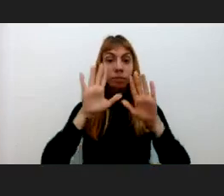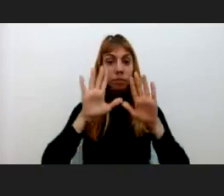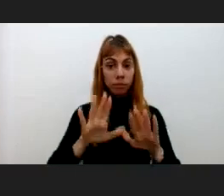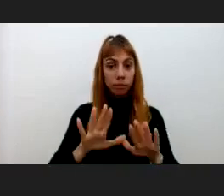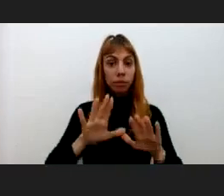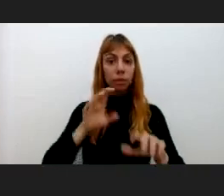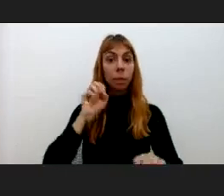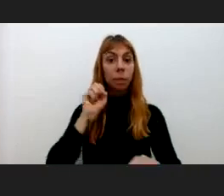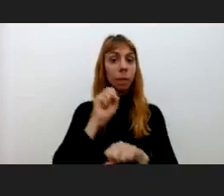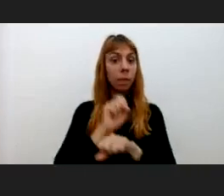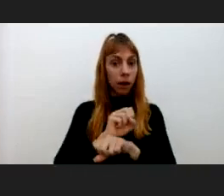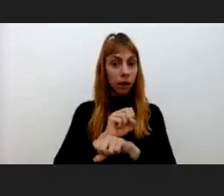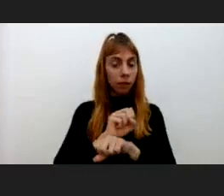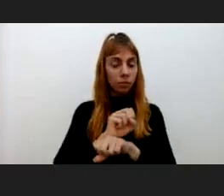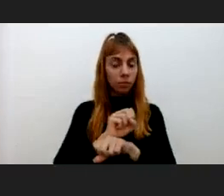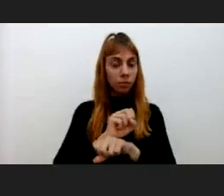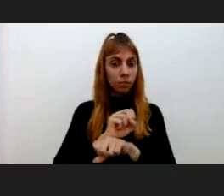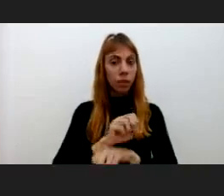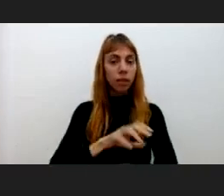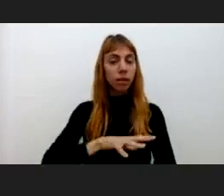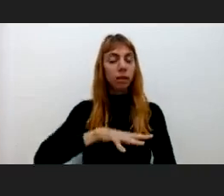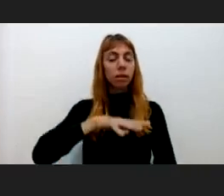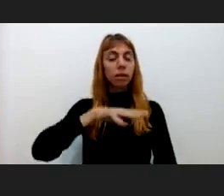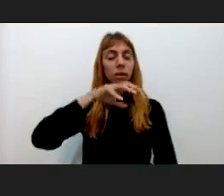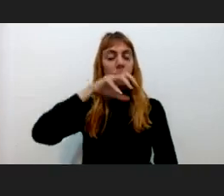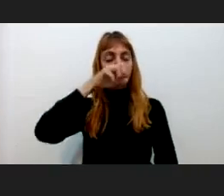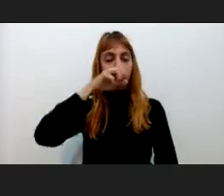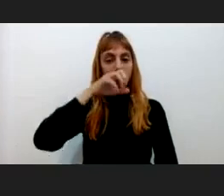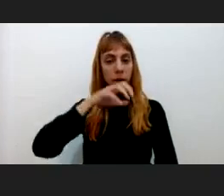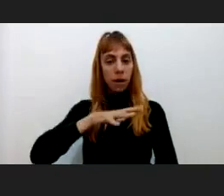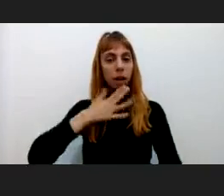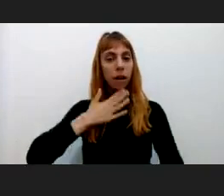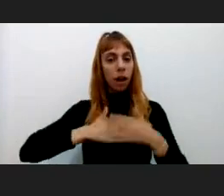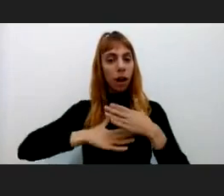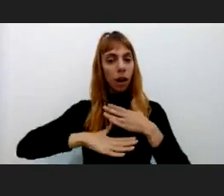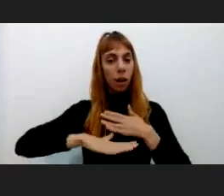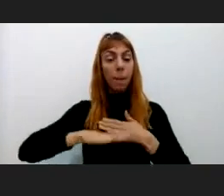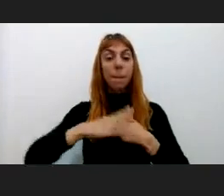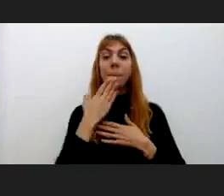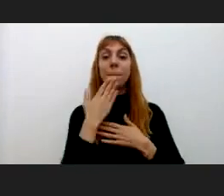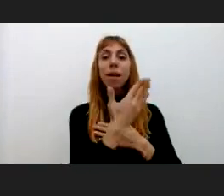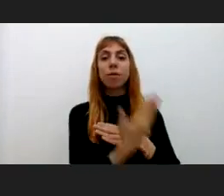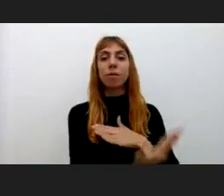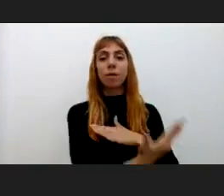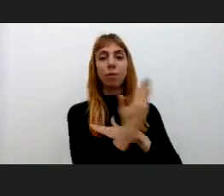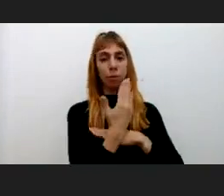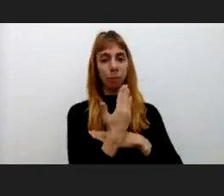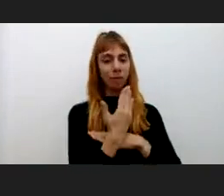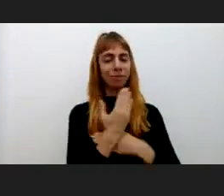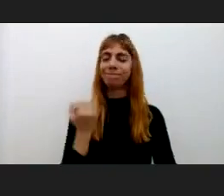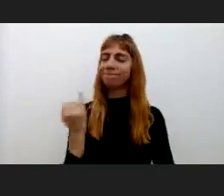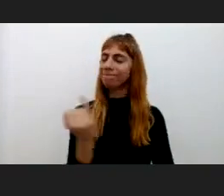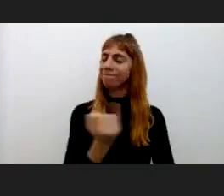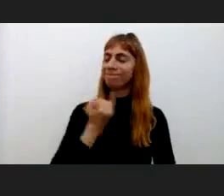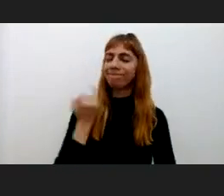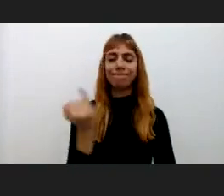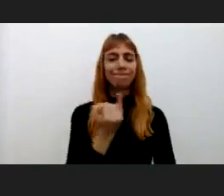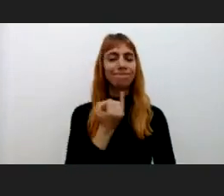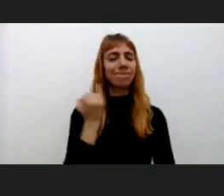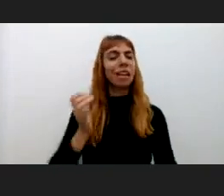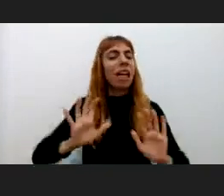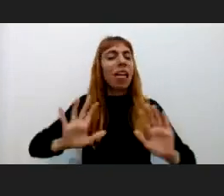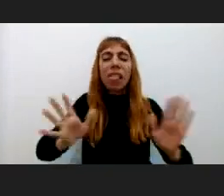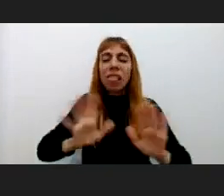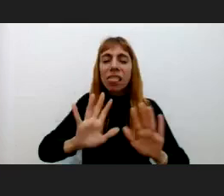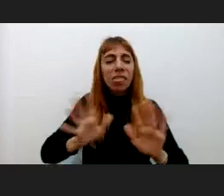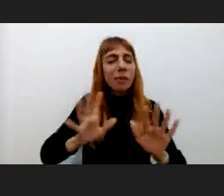respira e pede ajuda. Isso é muito importante, né? Não tenha vergonha de